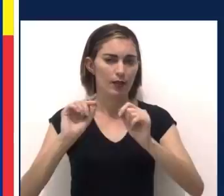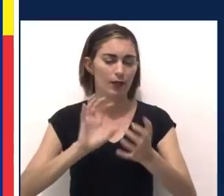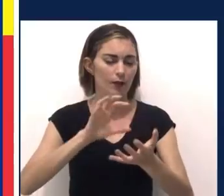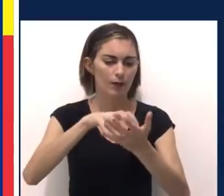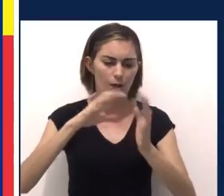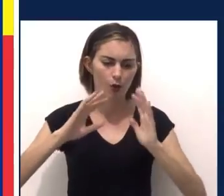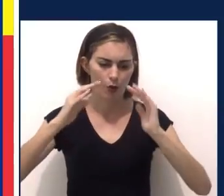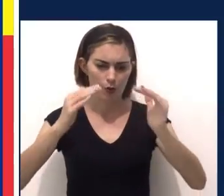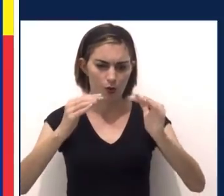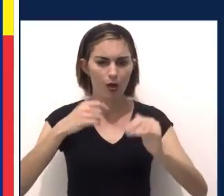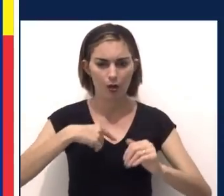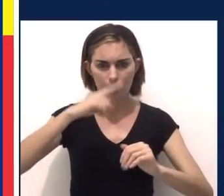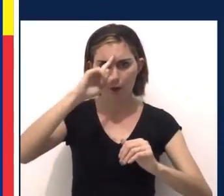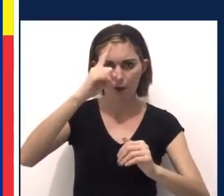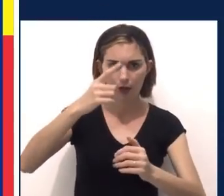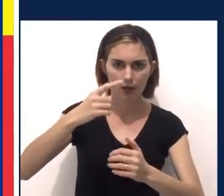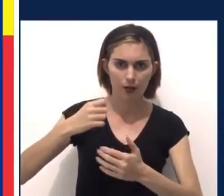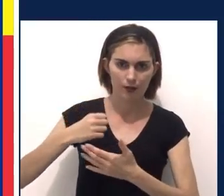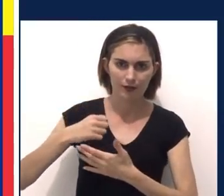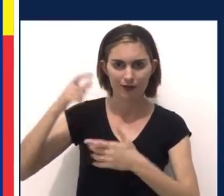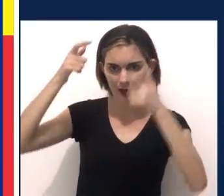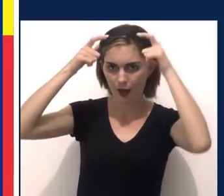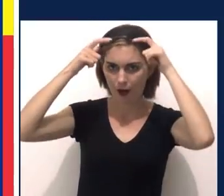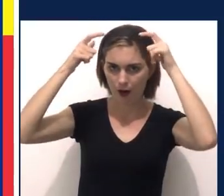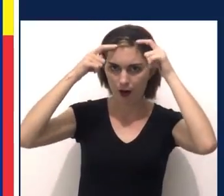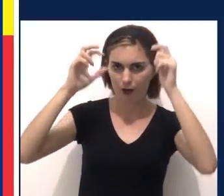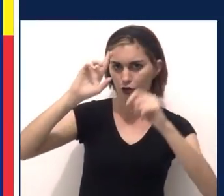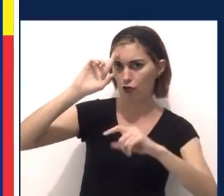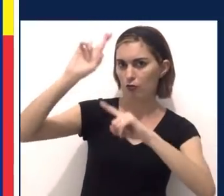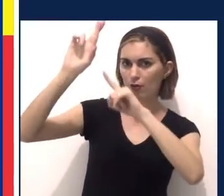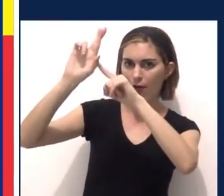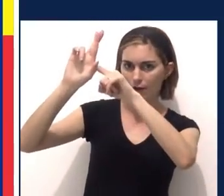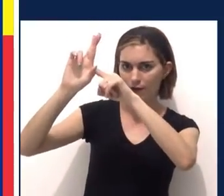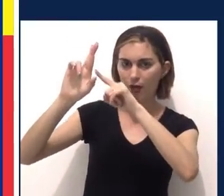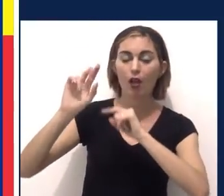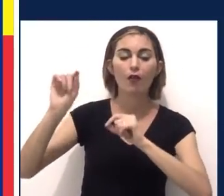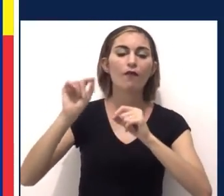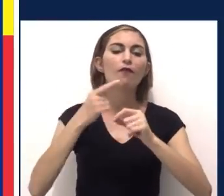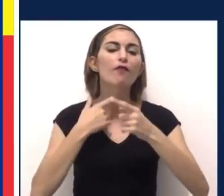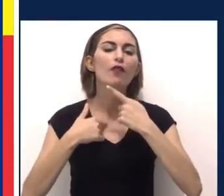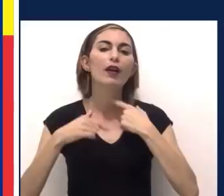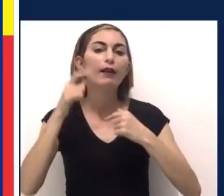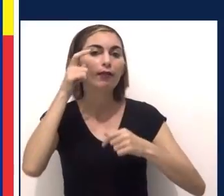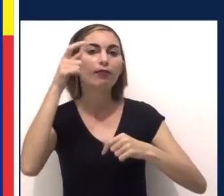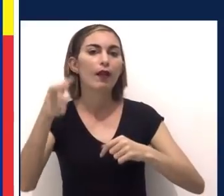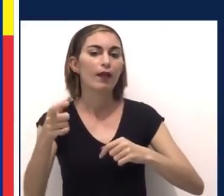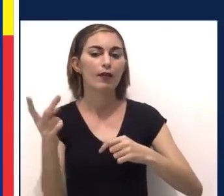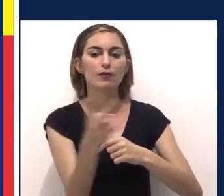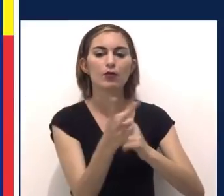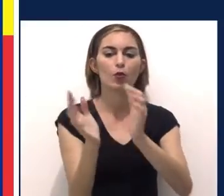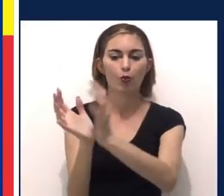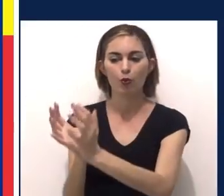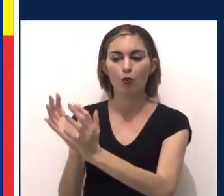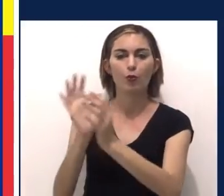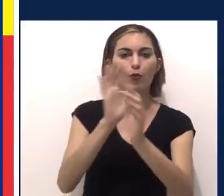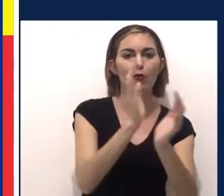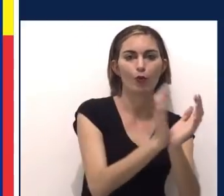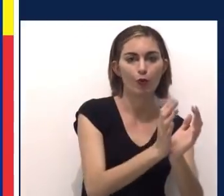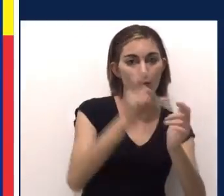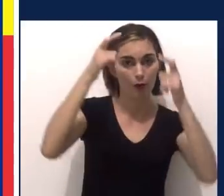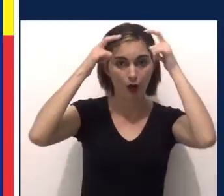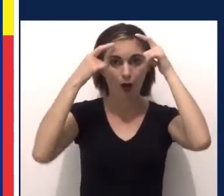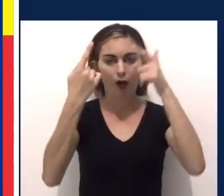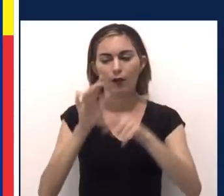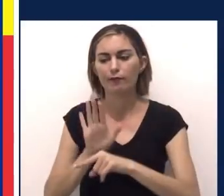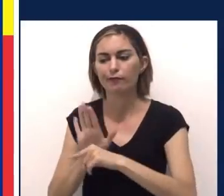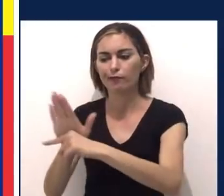Uma centralização. A gente coloca o poder nas mãos do rei e esse rei vai satisfazer o quê? Os interesses das classes. Então, o